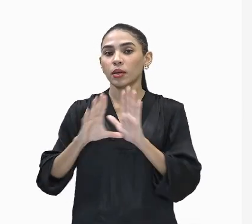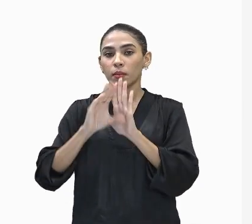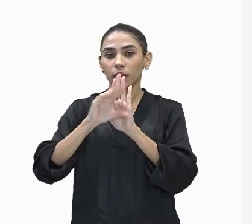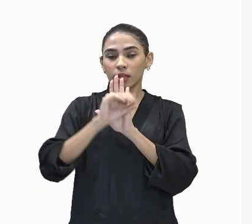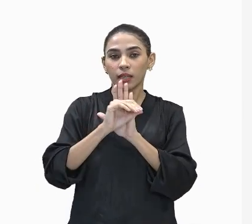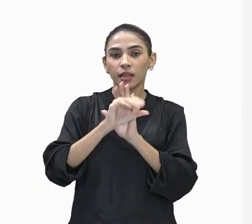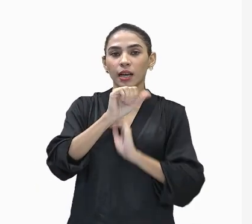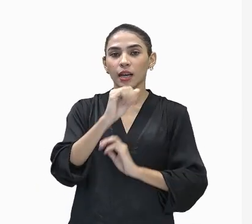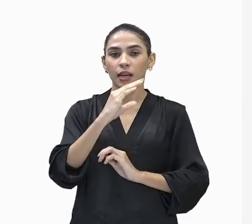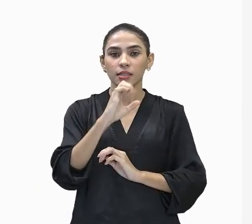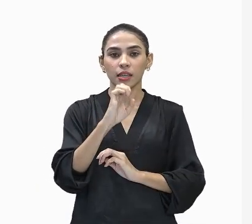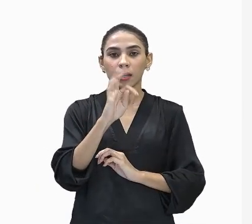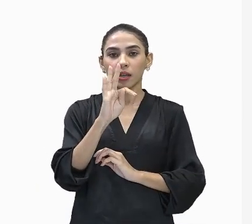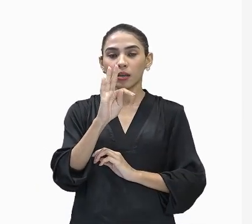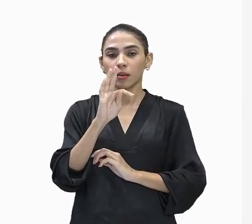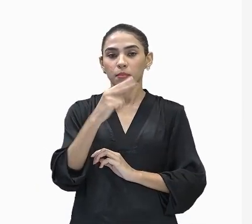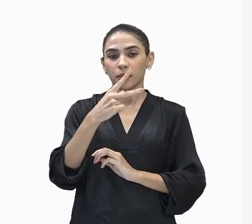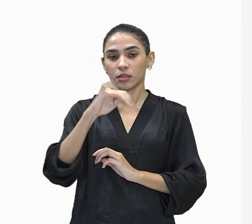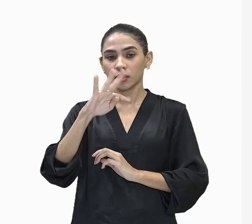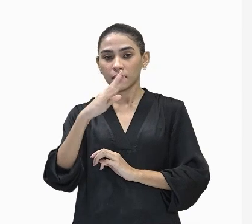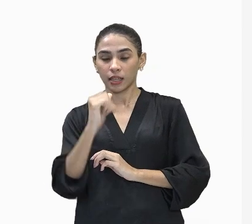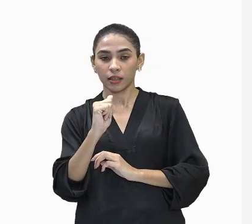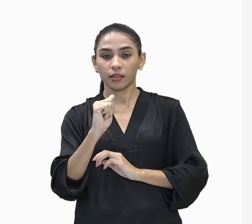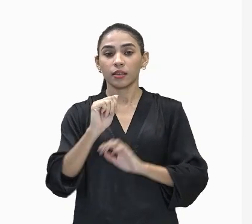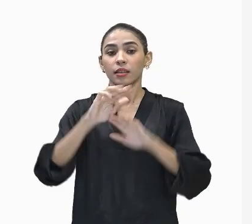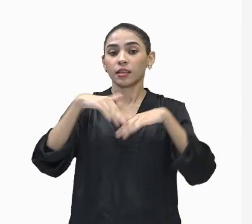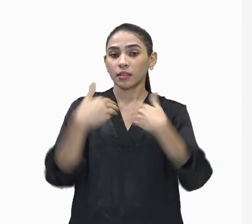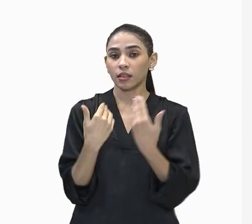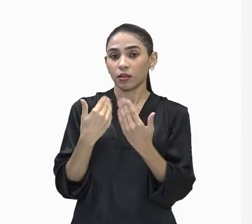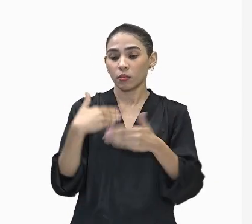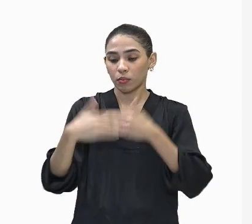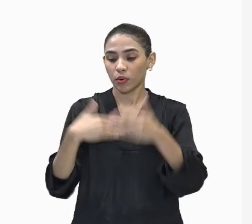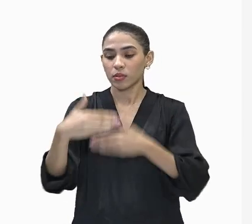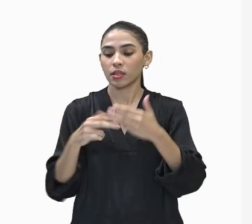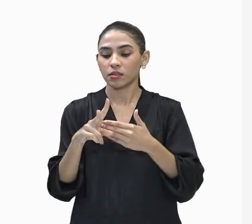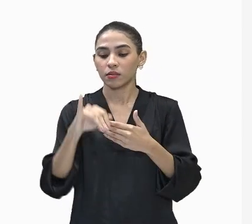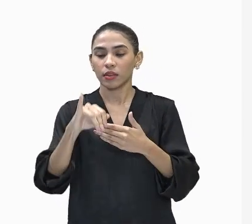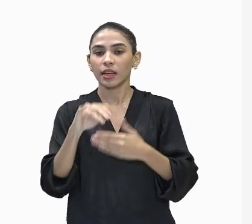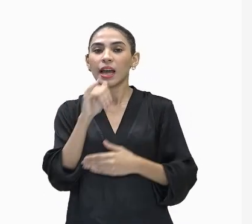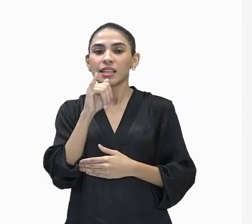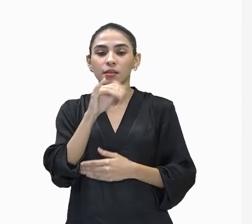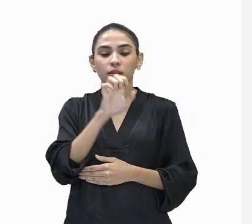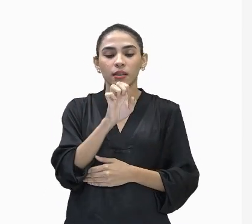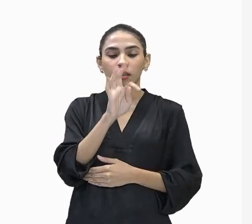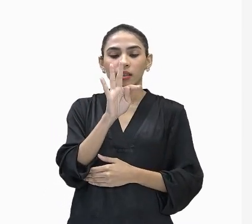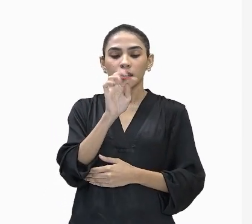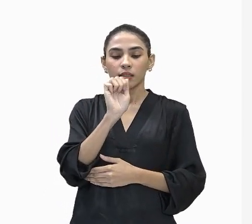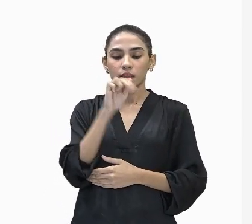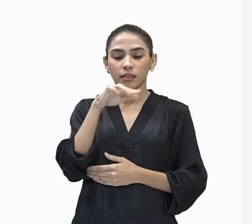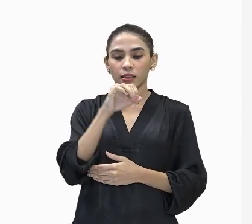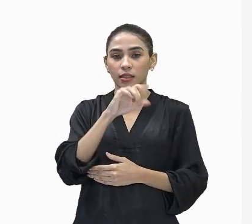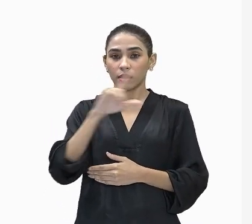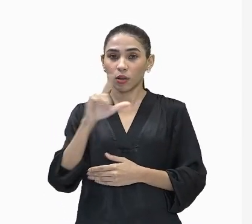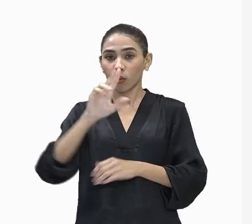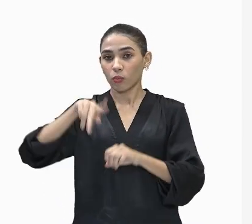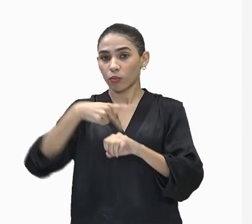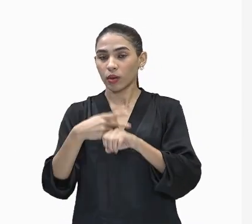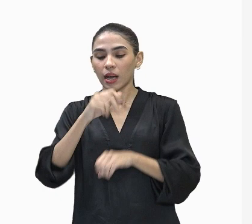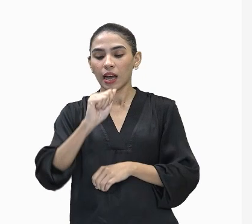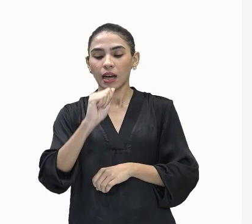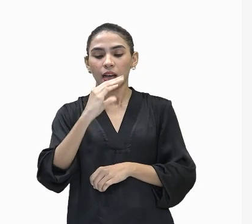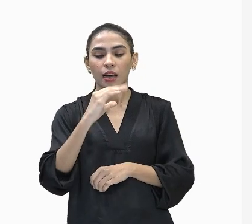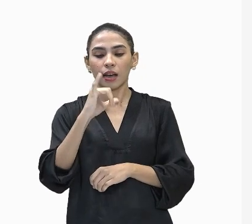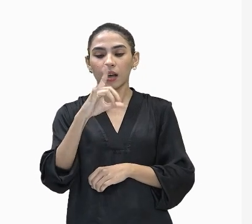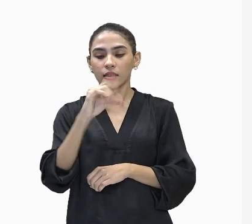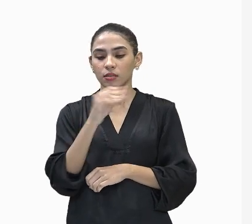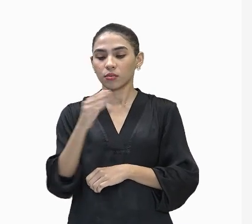acéticas nesse processo ela vai transformar o etanol em ácido acético né então a gente observa a